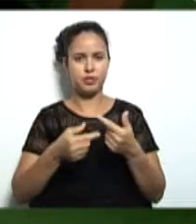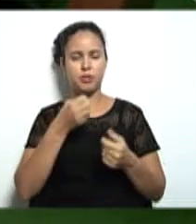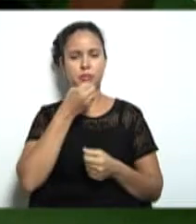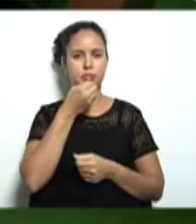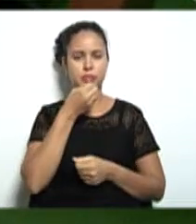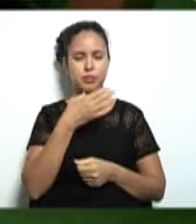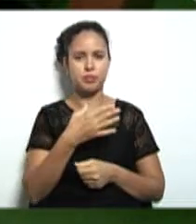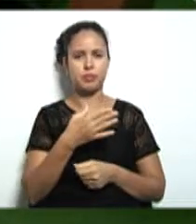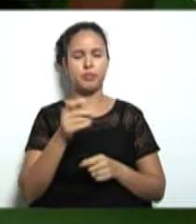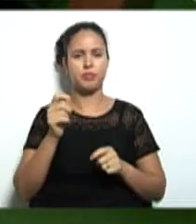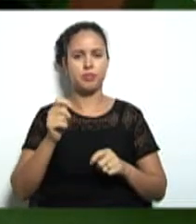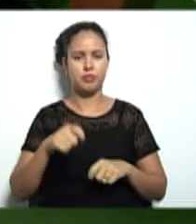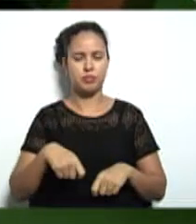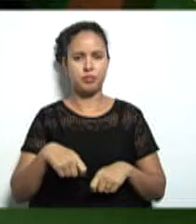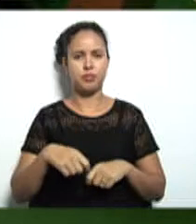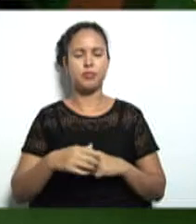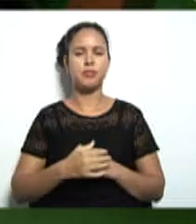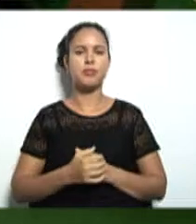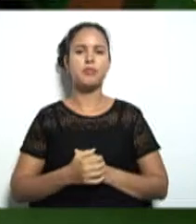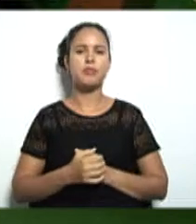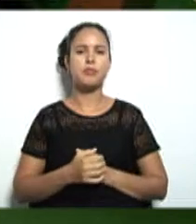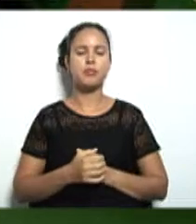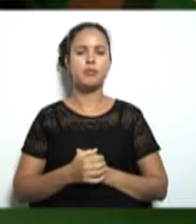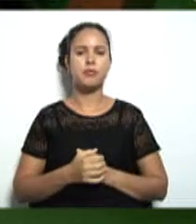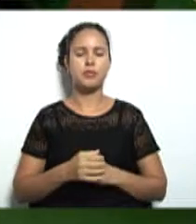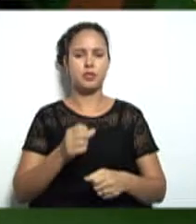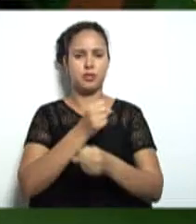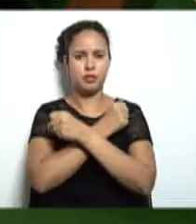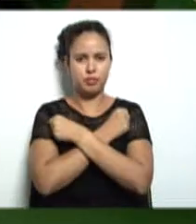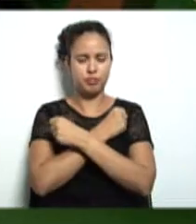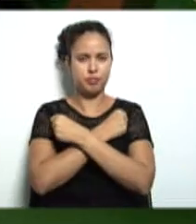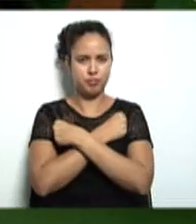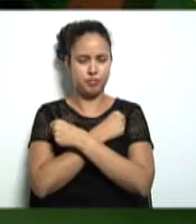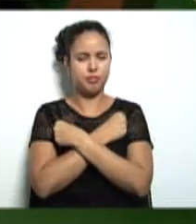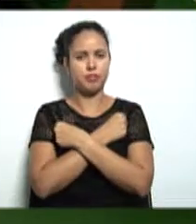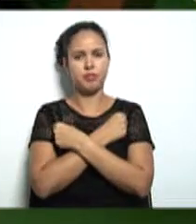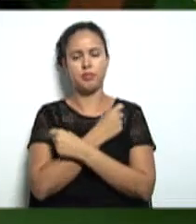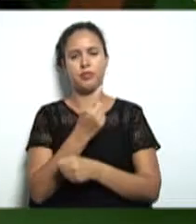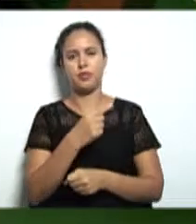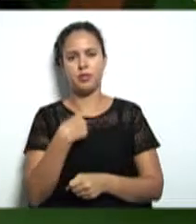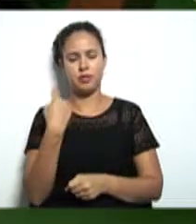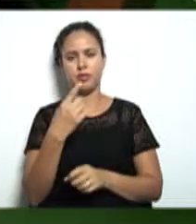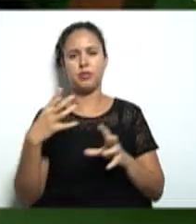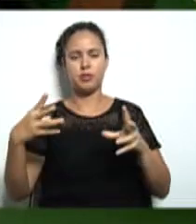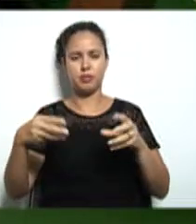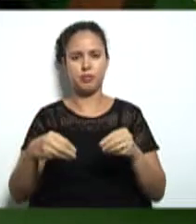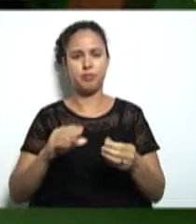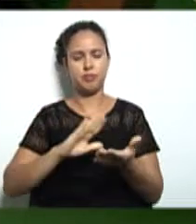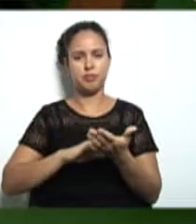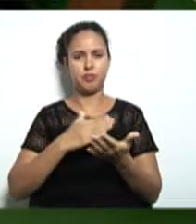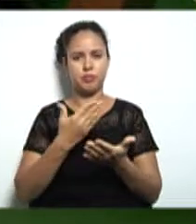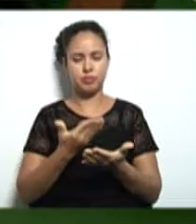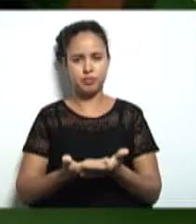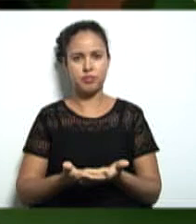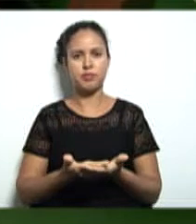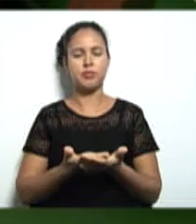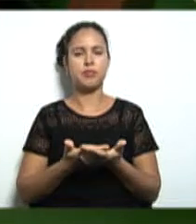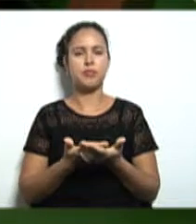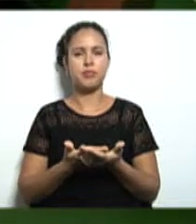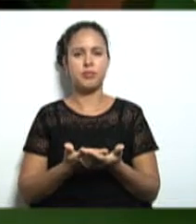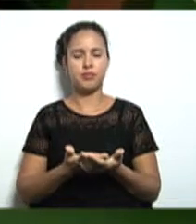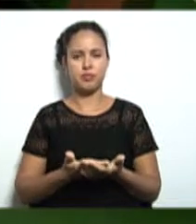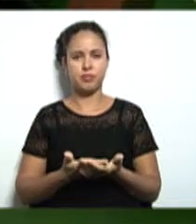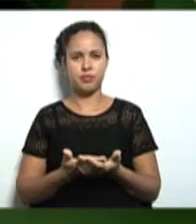nós podemos fazer esse pedacinho com vocês. Então, um grande abraço nosso também para toda a equipe do estúdio, para a nossa intérprete, né?